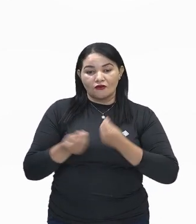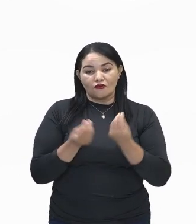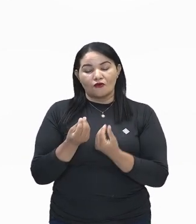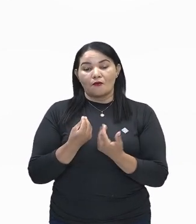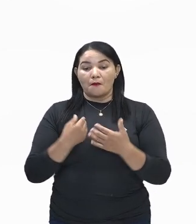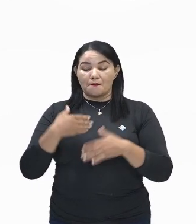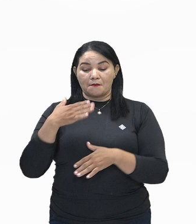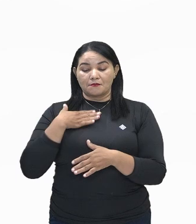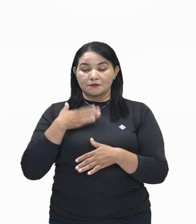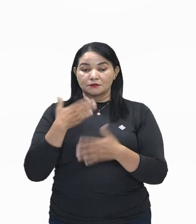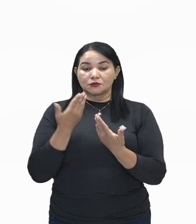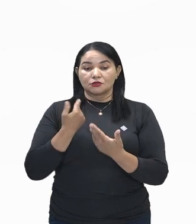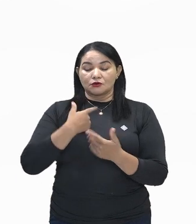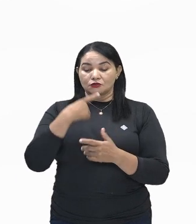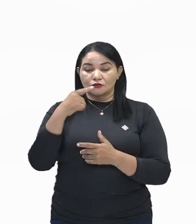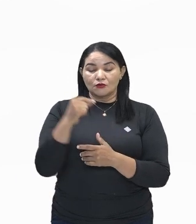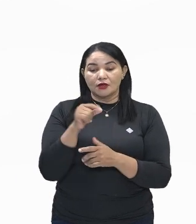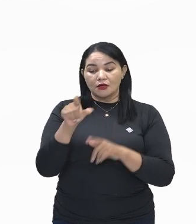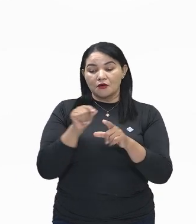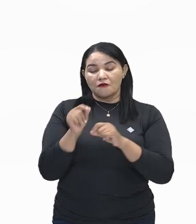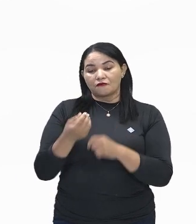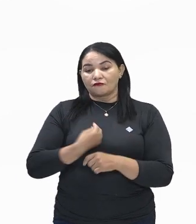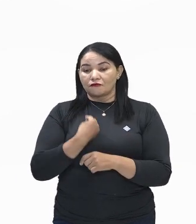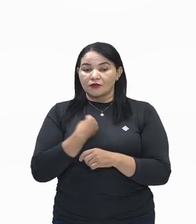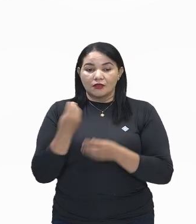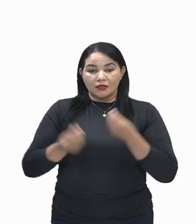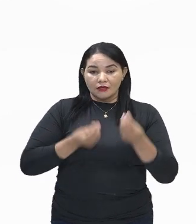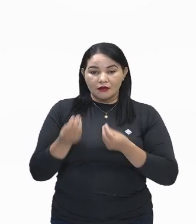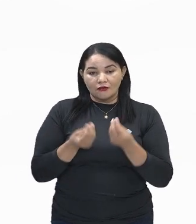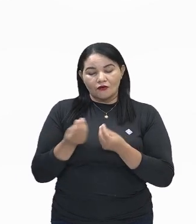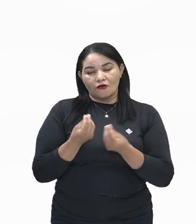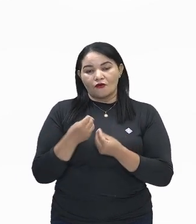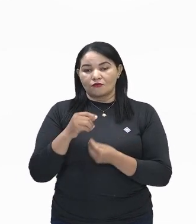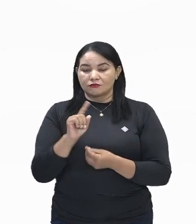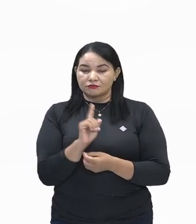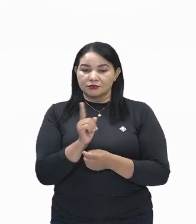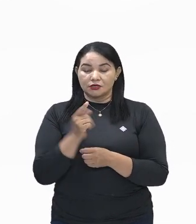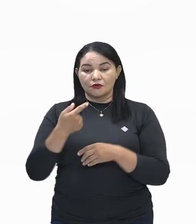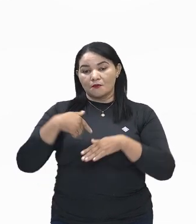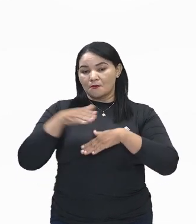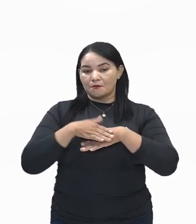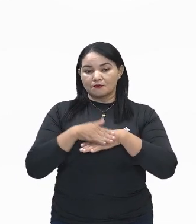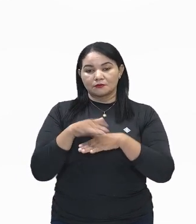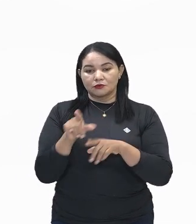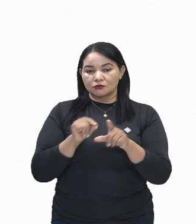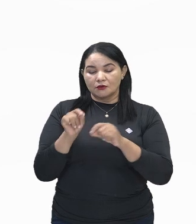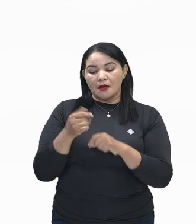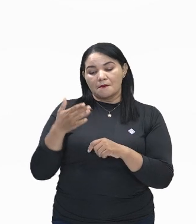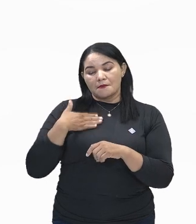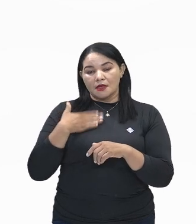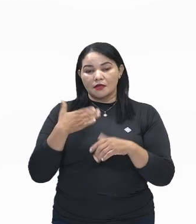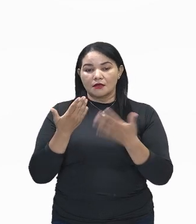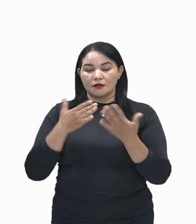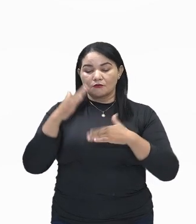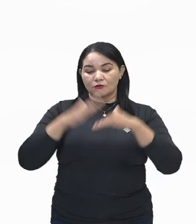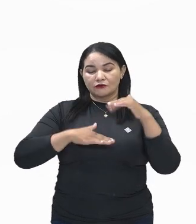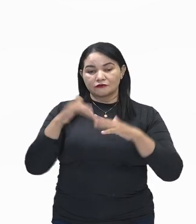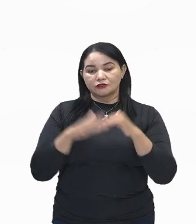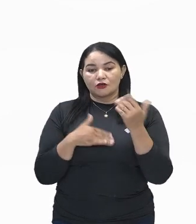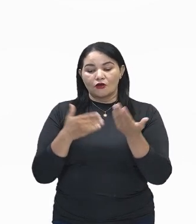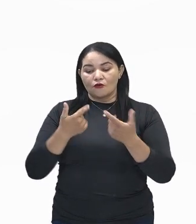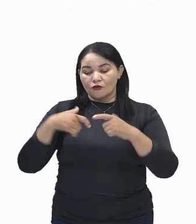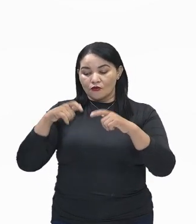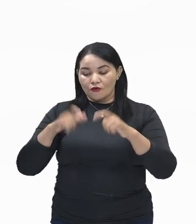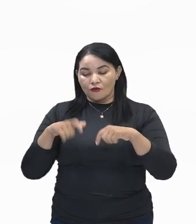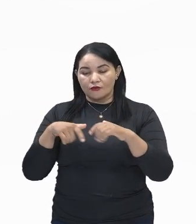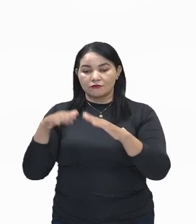minha vida, da minha história, a minha profissão, o meu local de moradia,